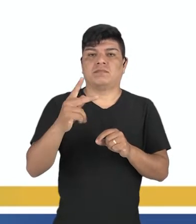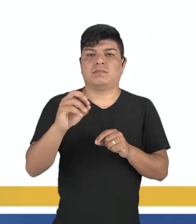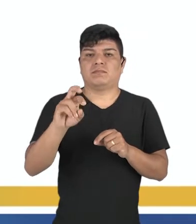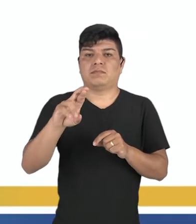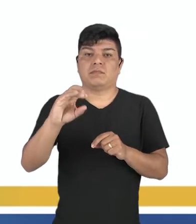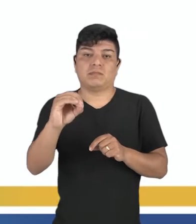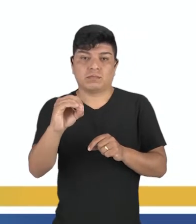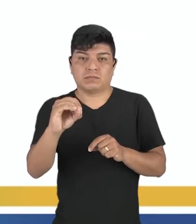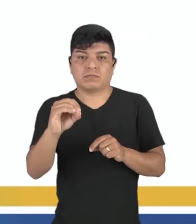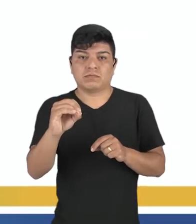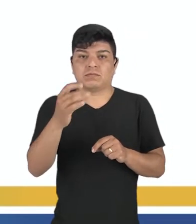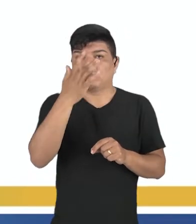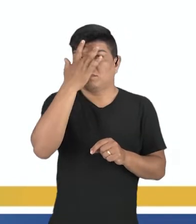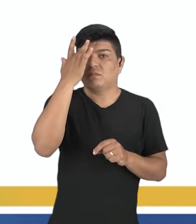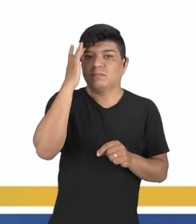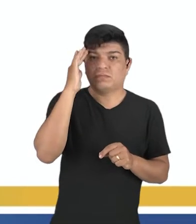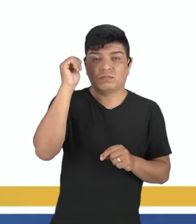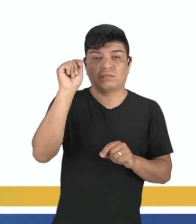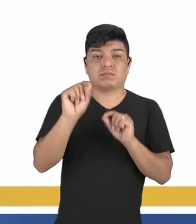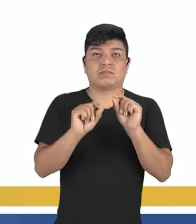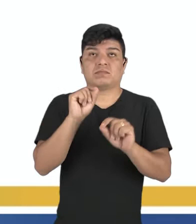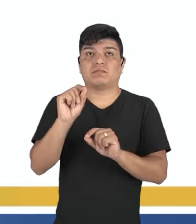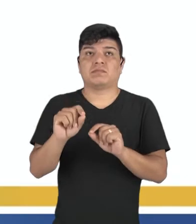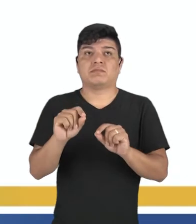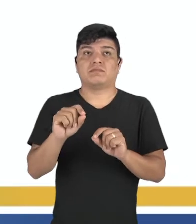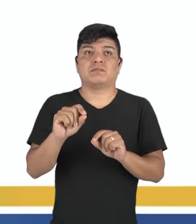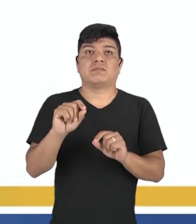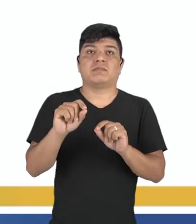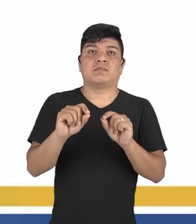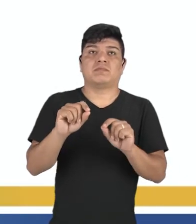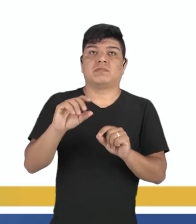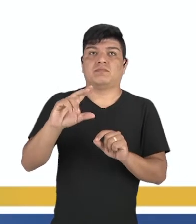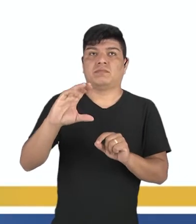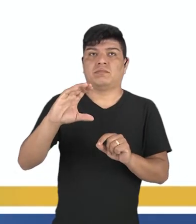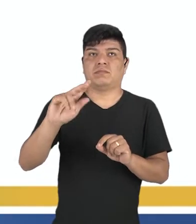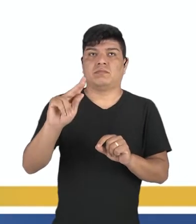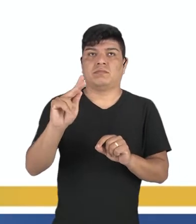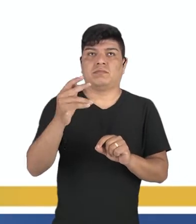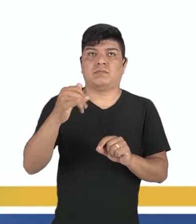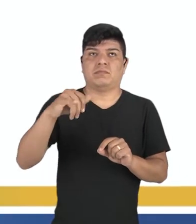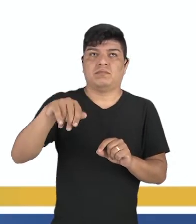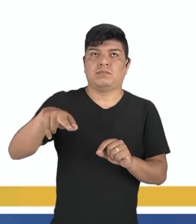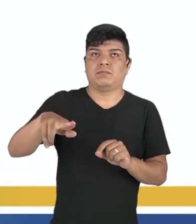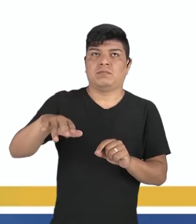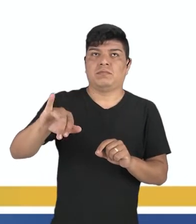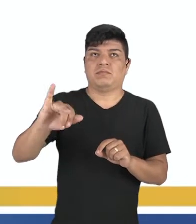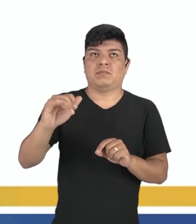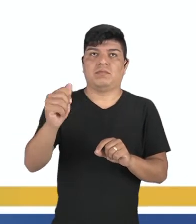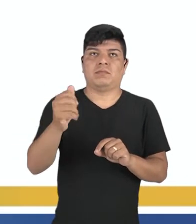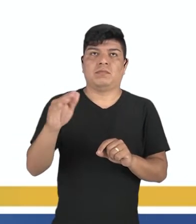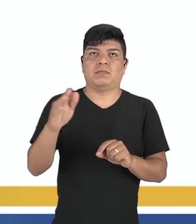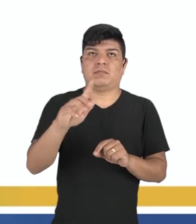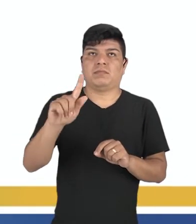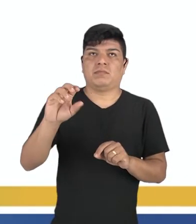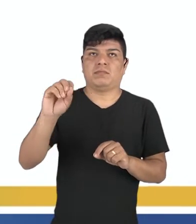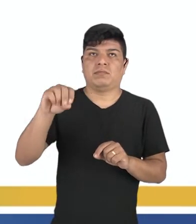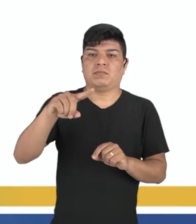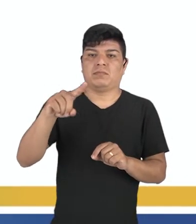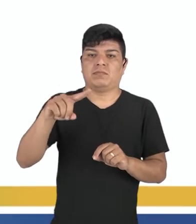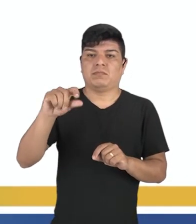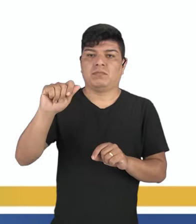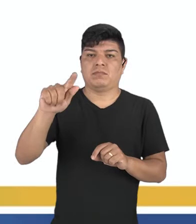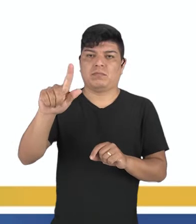notabilizou muitos artistas, entre eles Chiquinha Gonzaga. A maioria dos brasileiros conhece